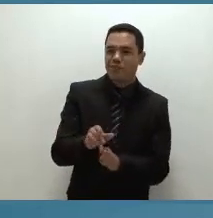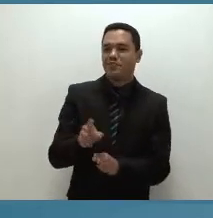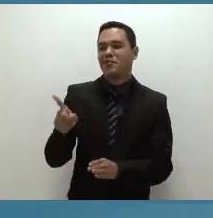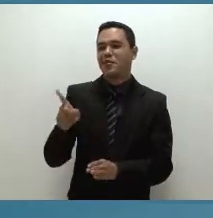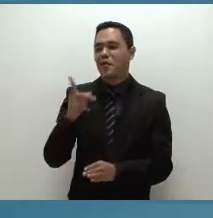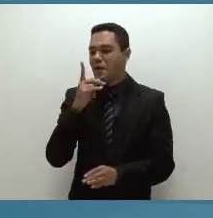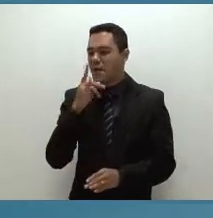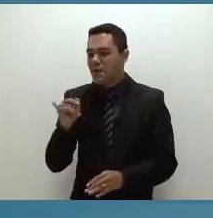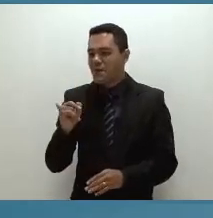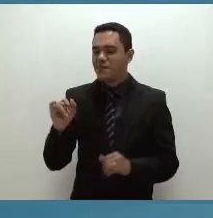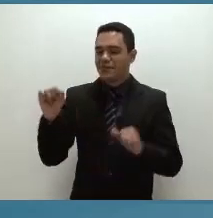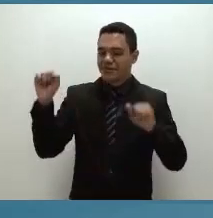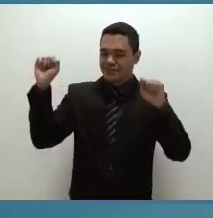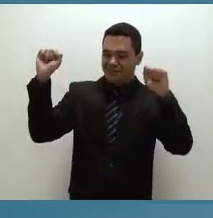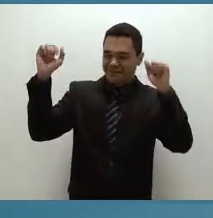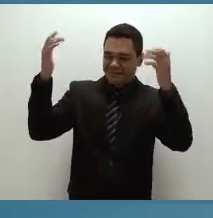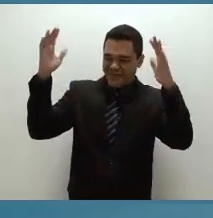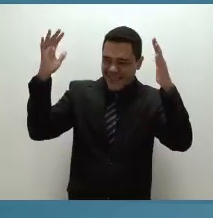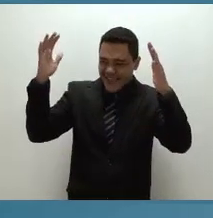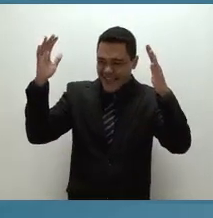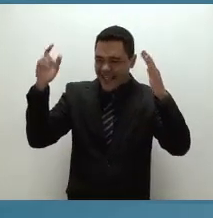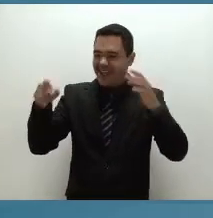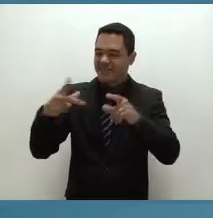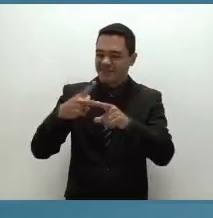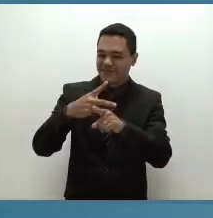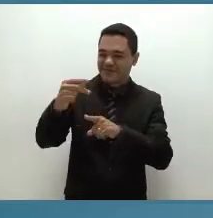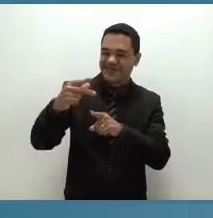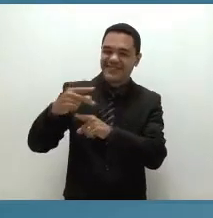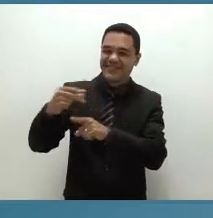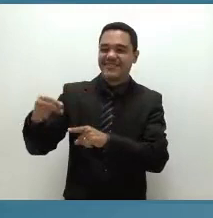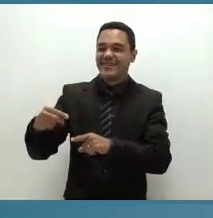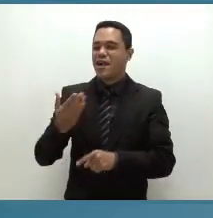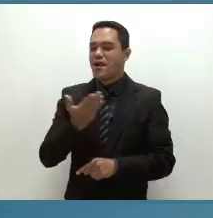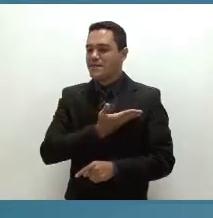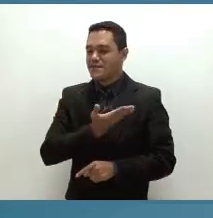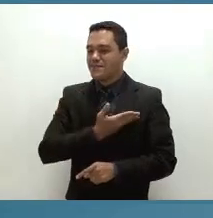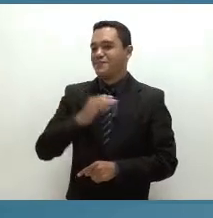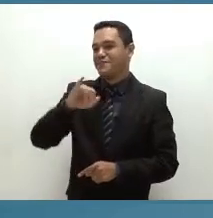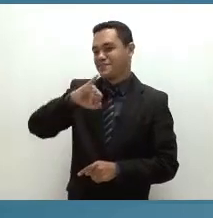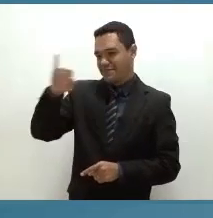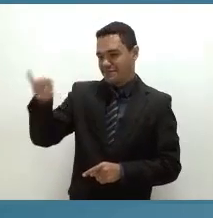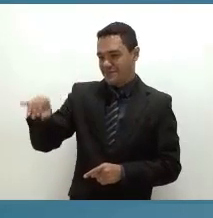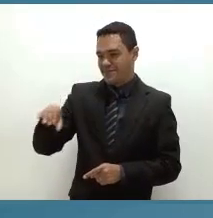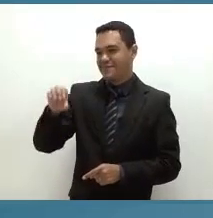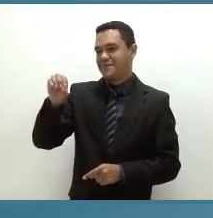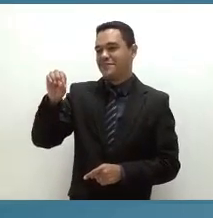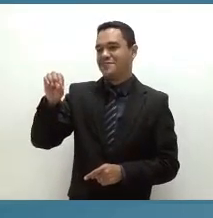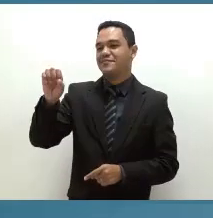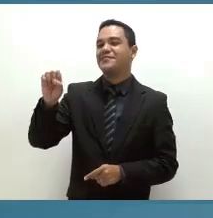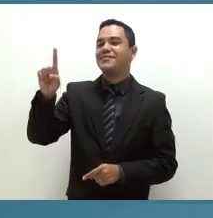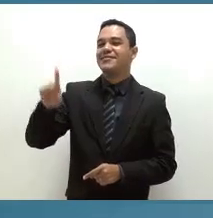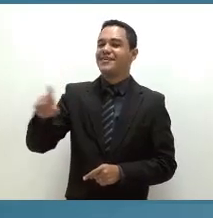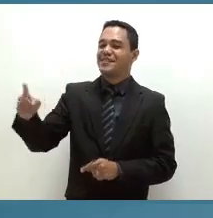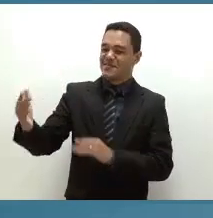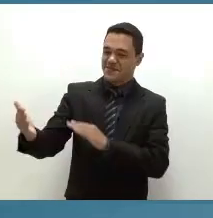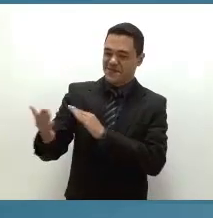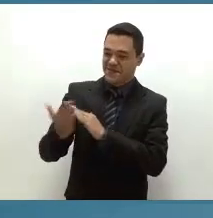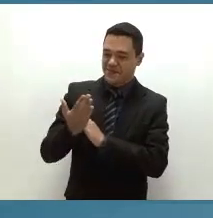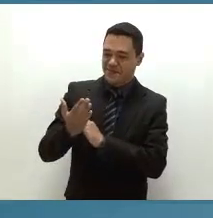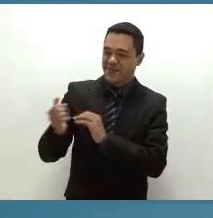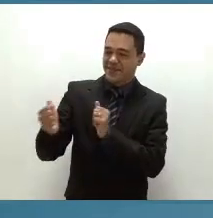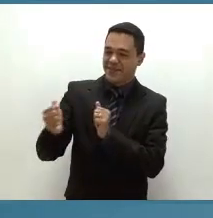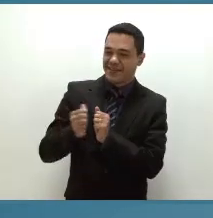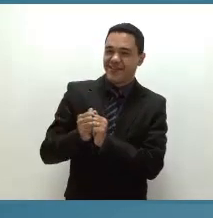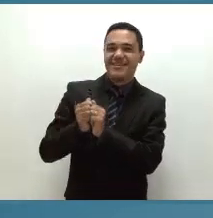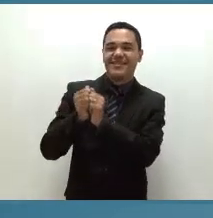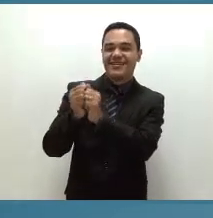vibrando com a sua vitória. Meu prezado amigo José Roberto, foi ele que me levou para a União Católica